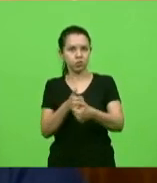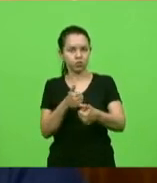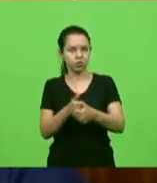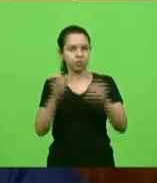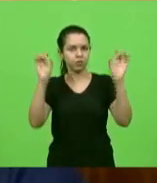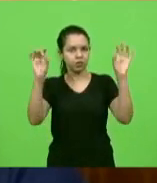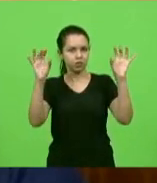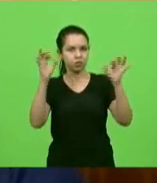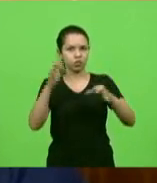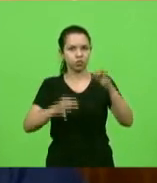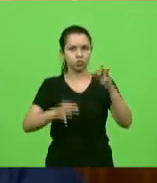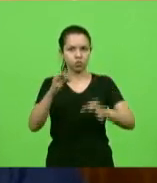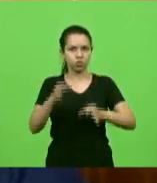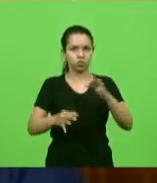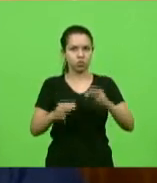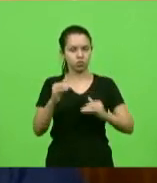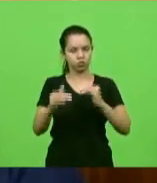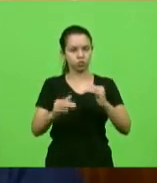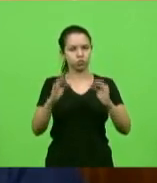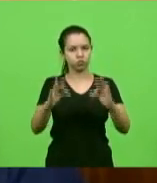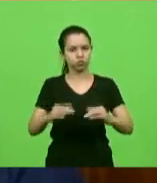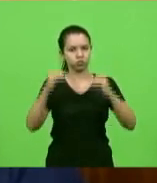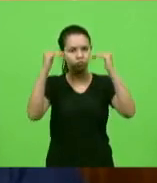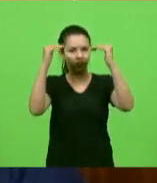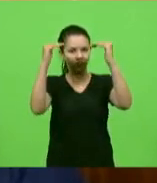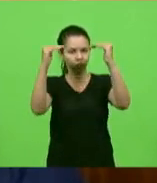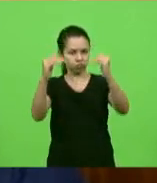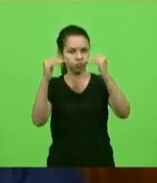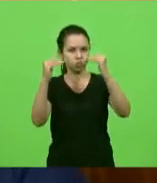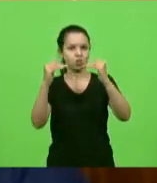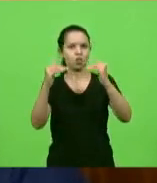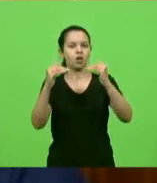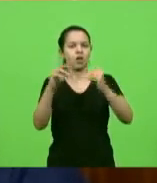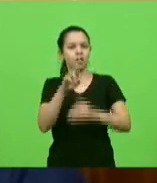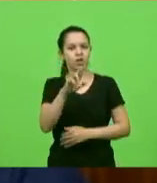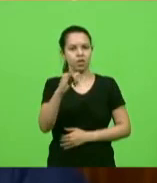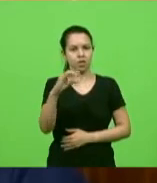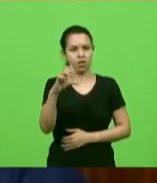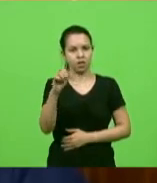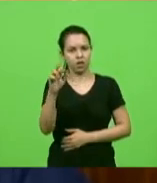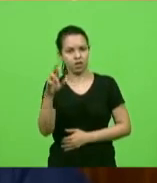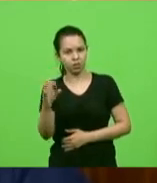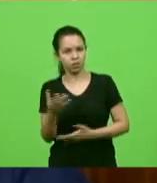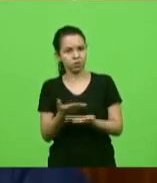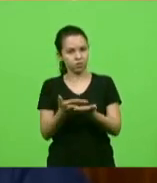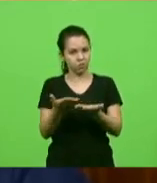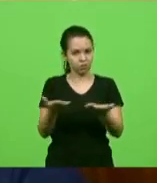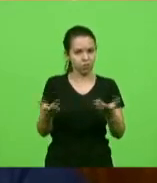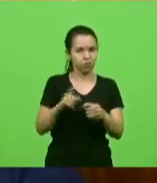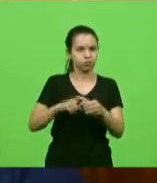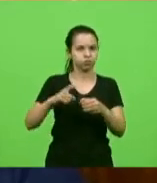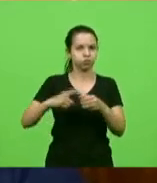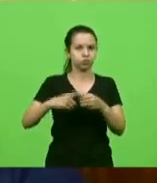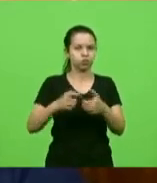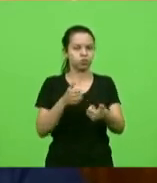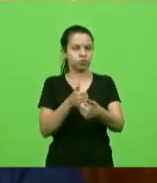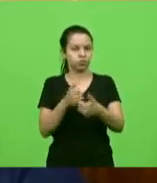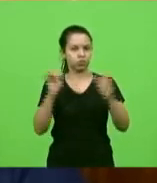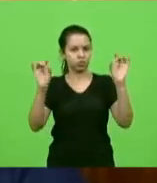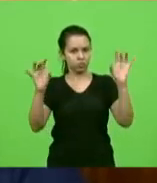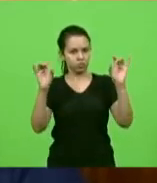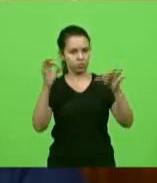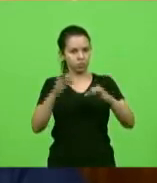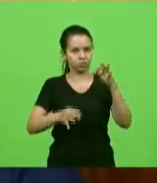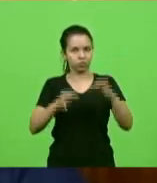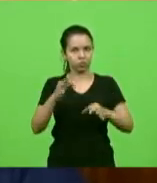de Julgamento, desembargador Ricardo Hessler, cumprimentando, eu também cumprimento os demais membros desse Tribunal Especial